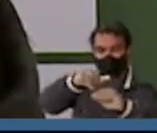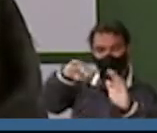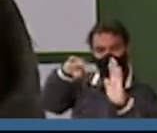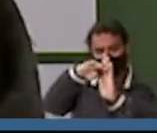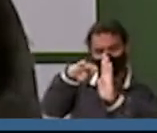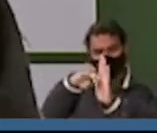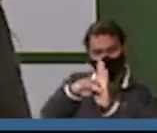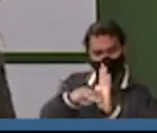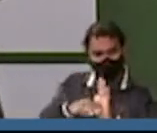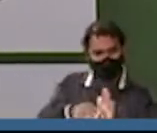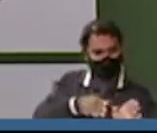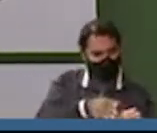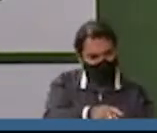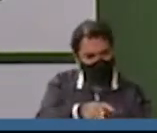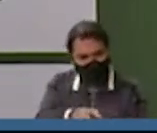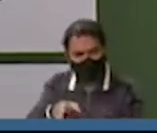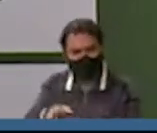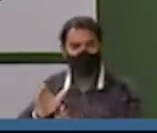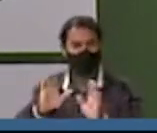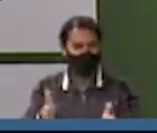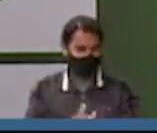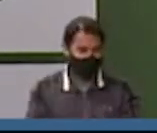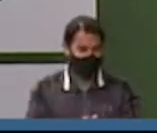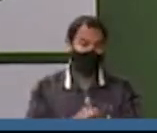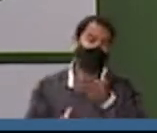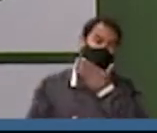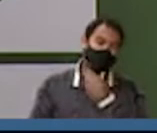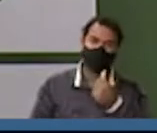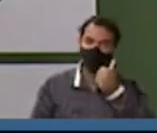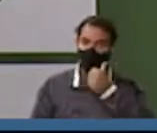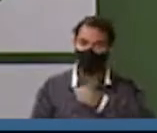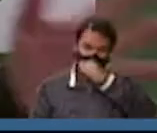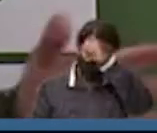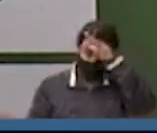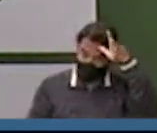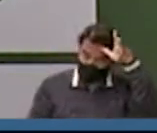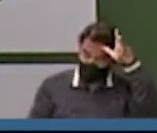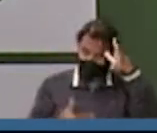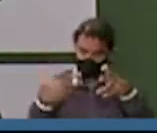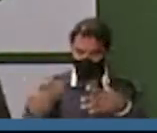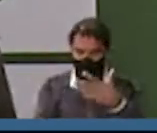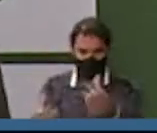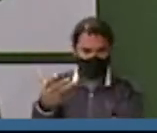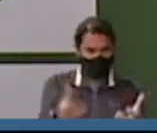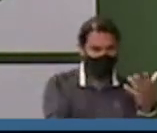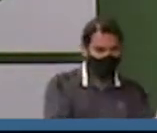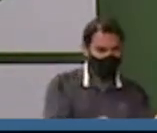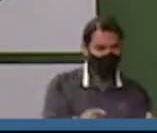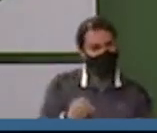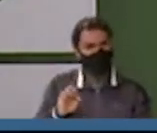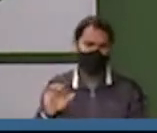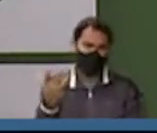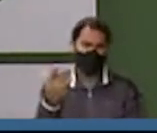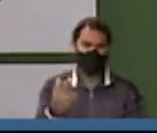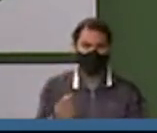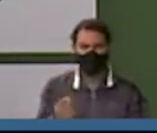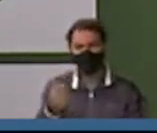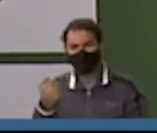e que os prefeitos e prefeitas nos acompanharam, à exceção aqui e acolá de alguns